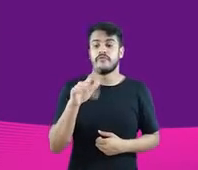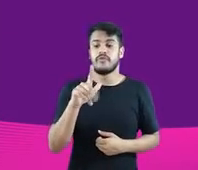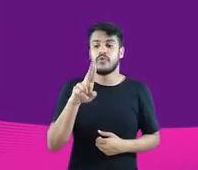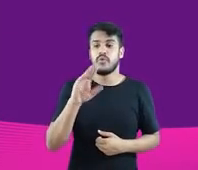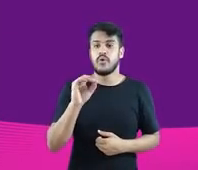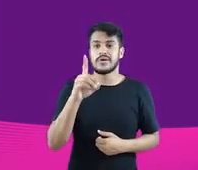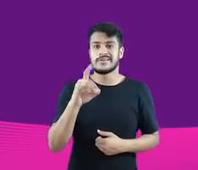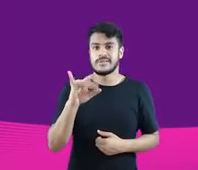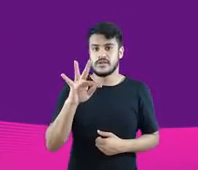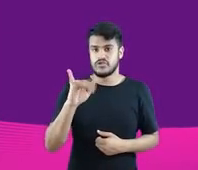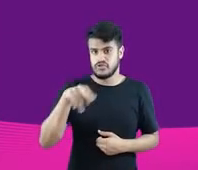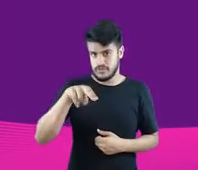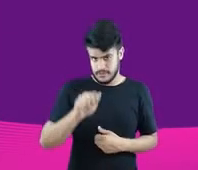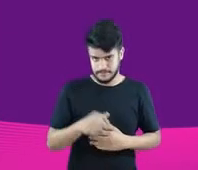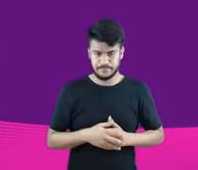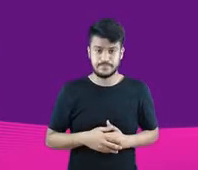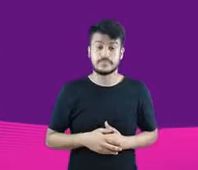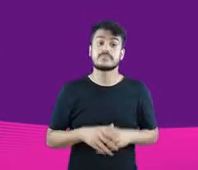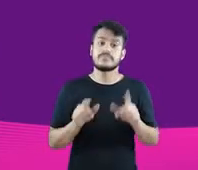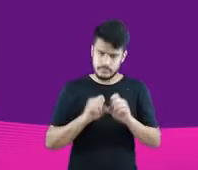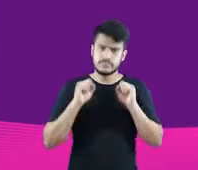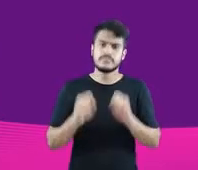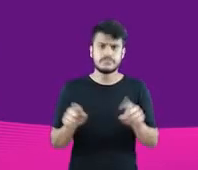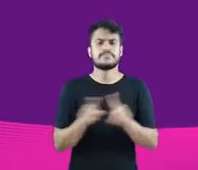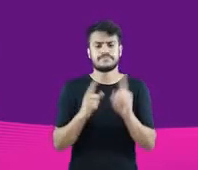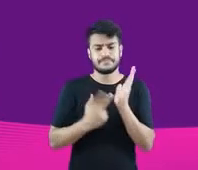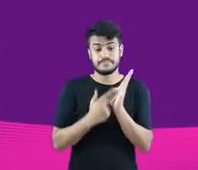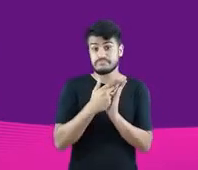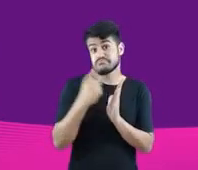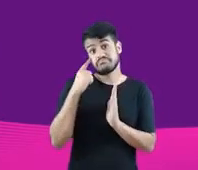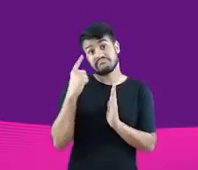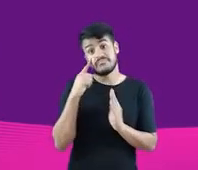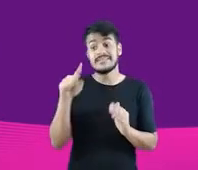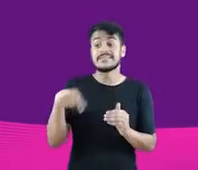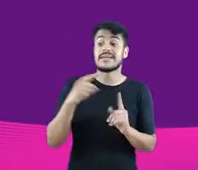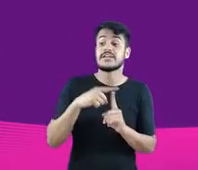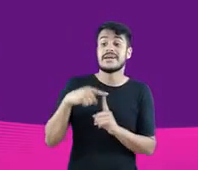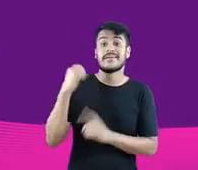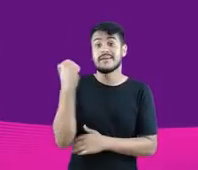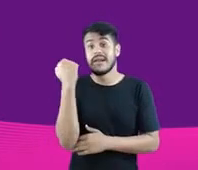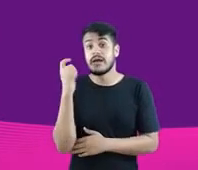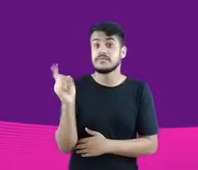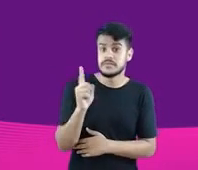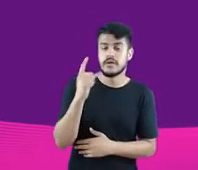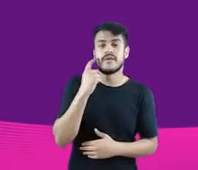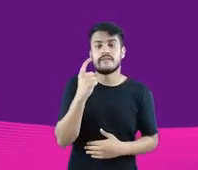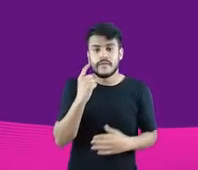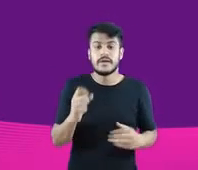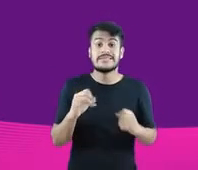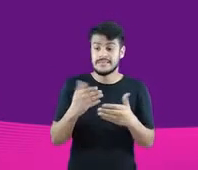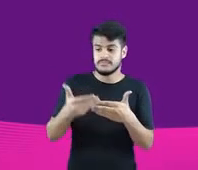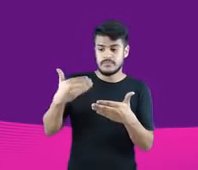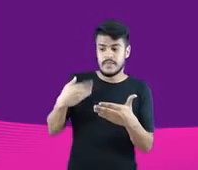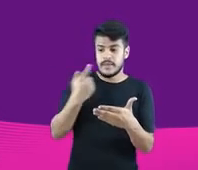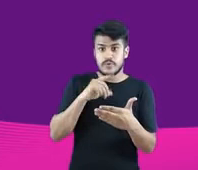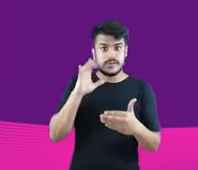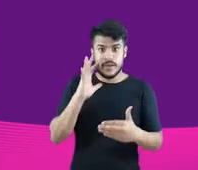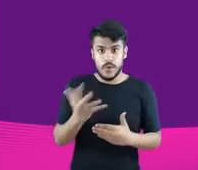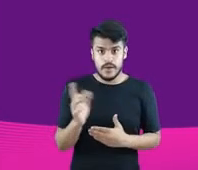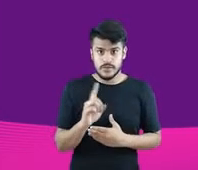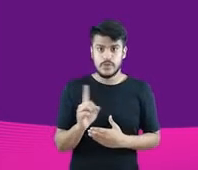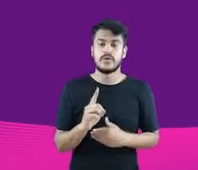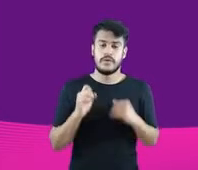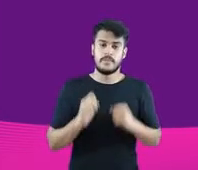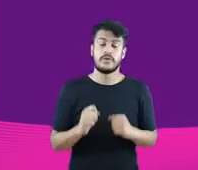realizados procedimentos cirúrgicos, dependendo da gravidade dessa incontinência e se os métodos anteriores não resolverem, e pode